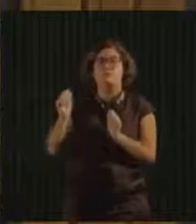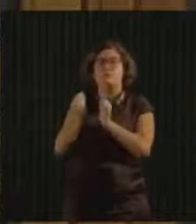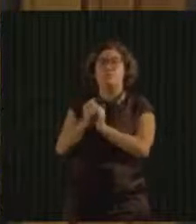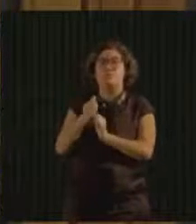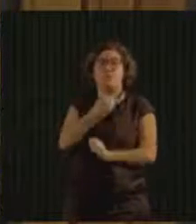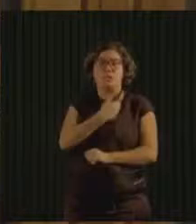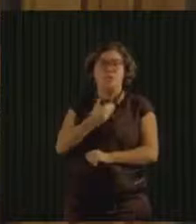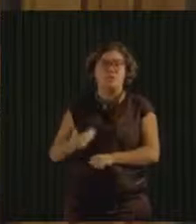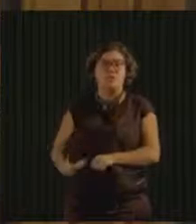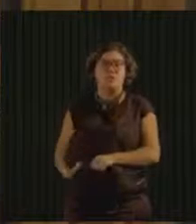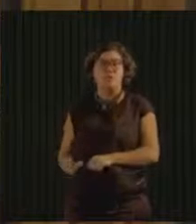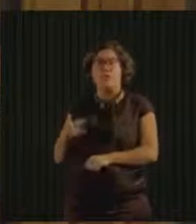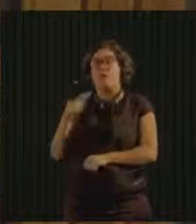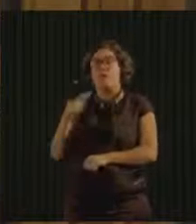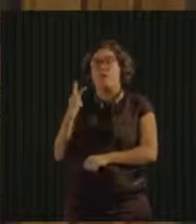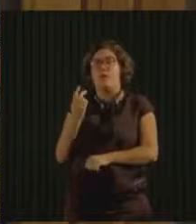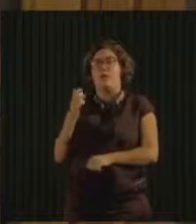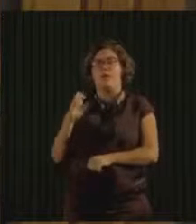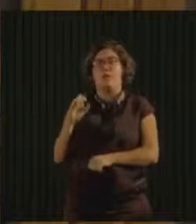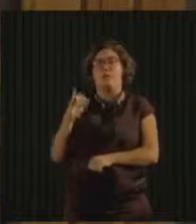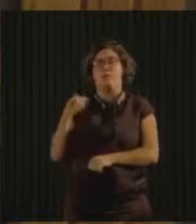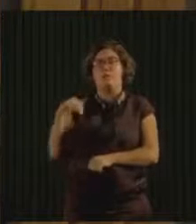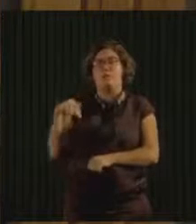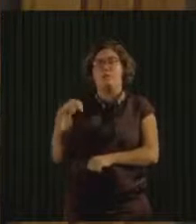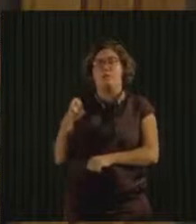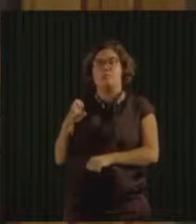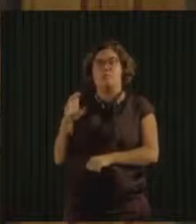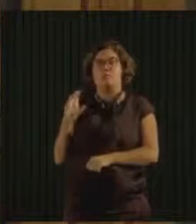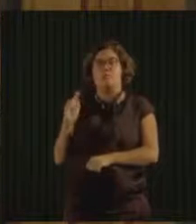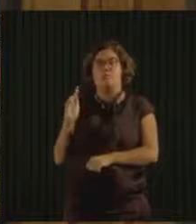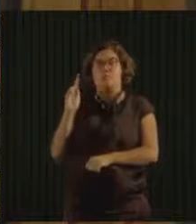Heineken, que abraçou esta causa e